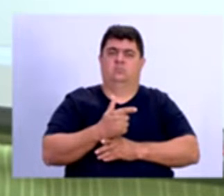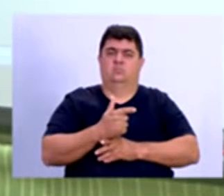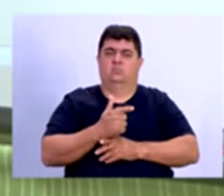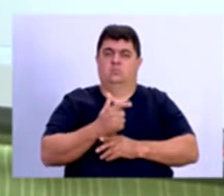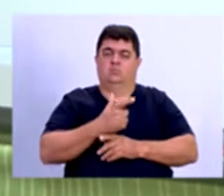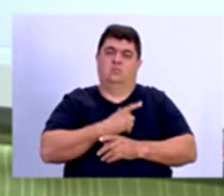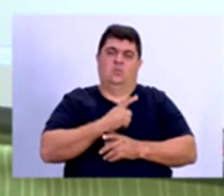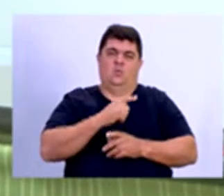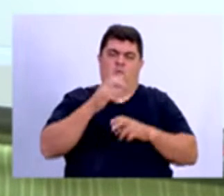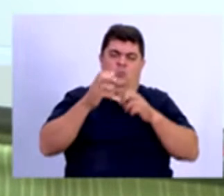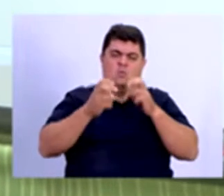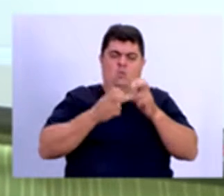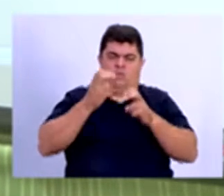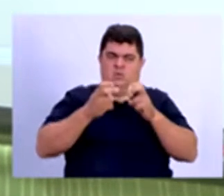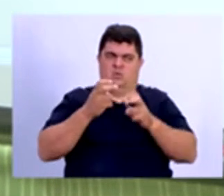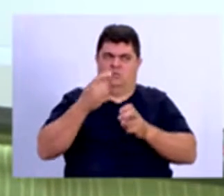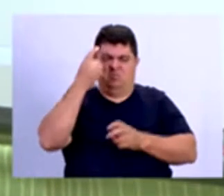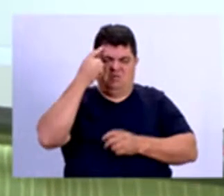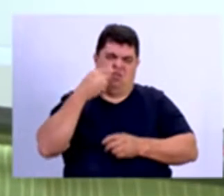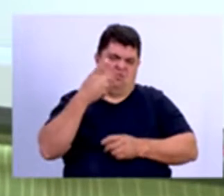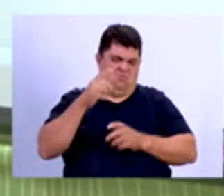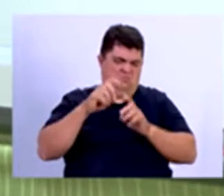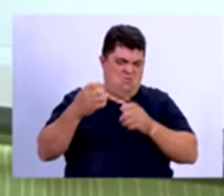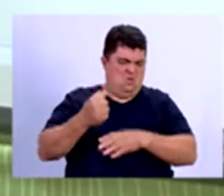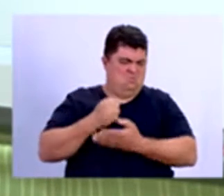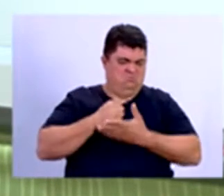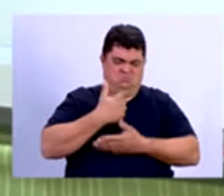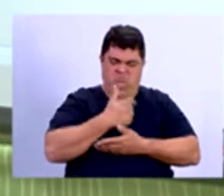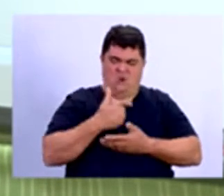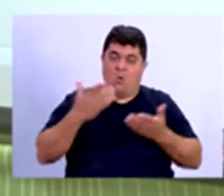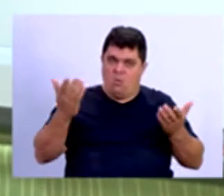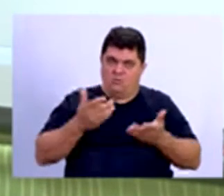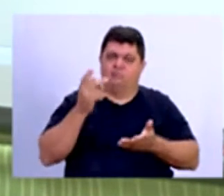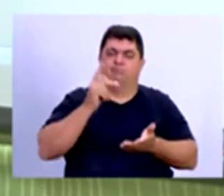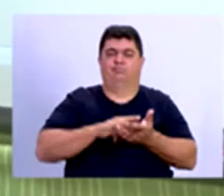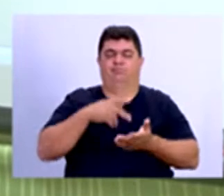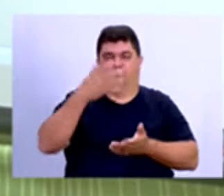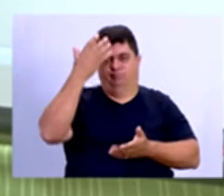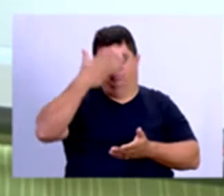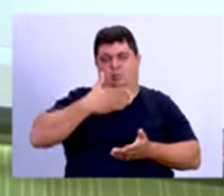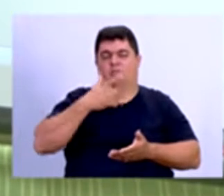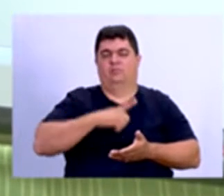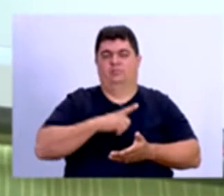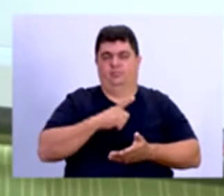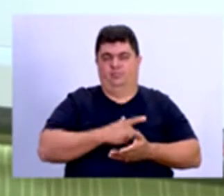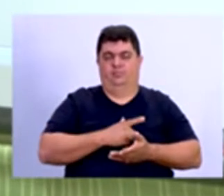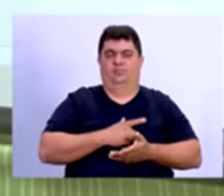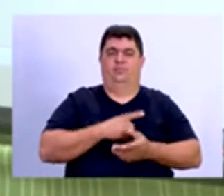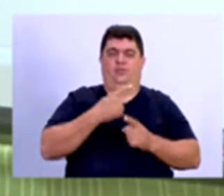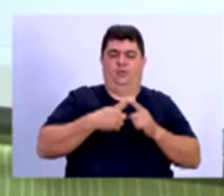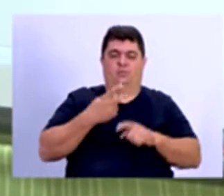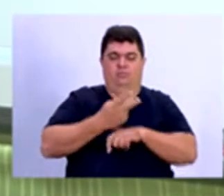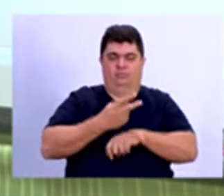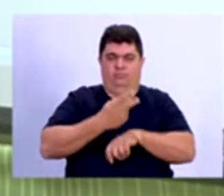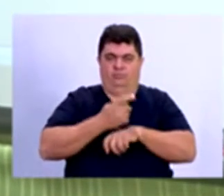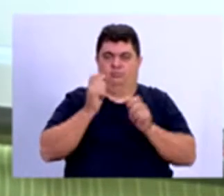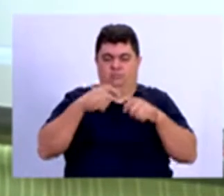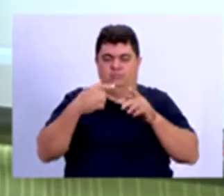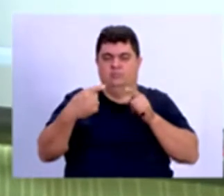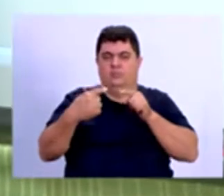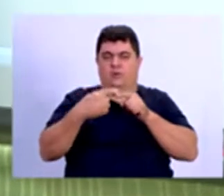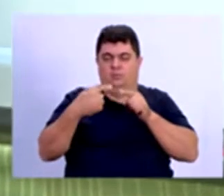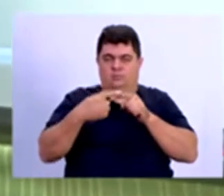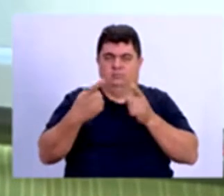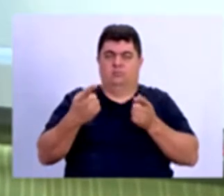dar essa resposta a gente consegue então cada vez mais essa busca pode estar de acordo com a nossa necessidade